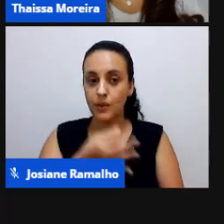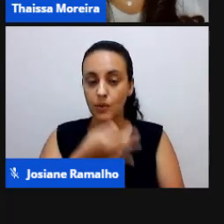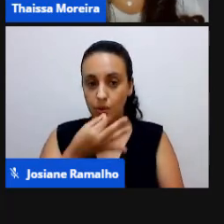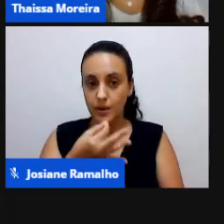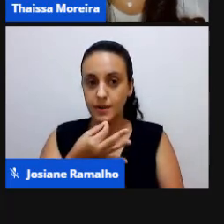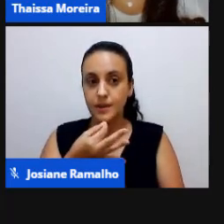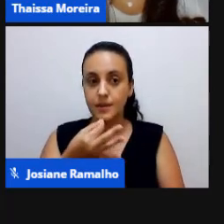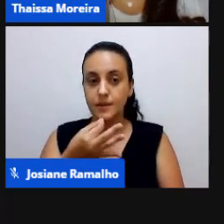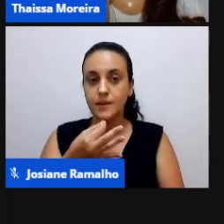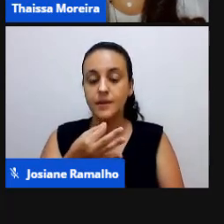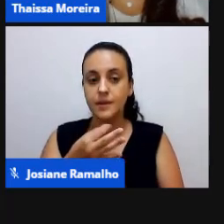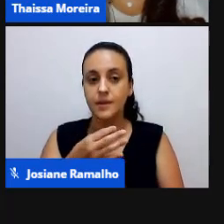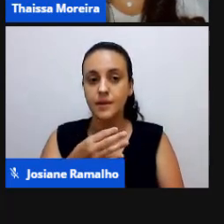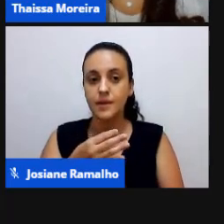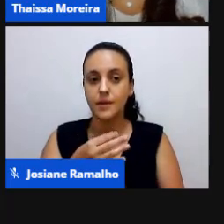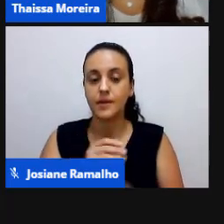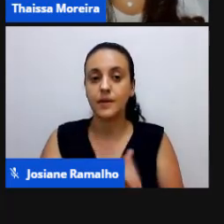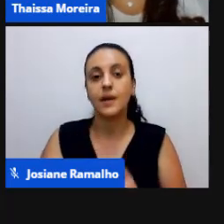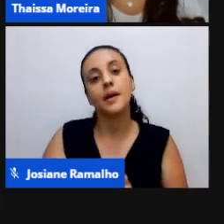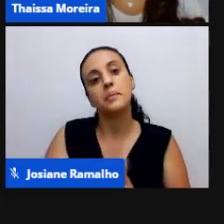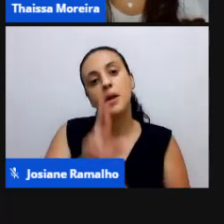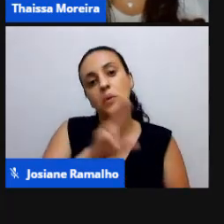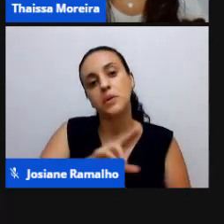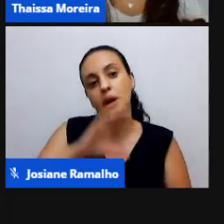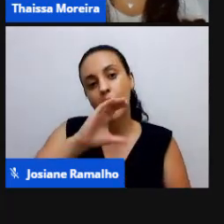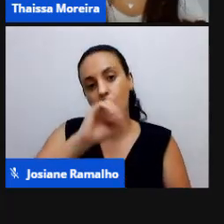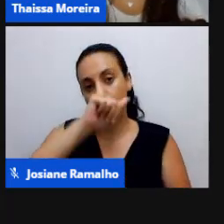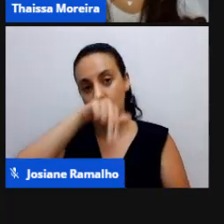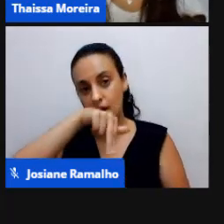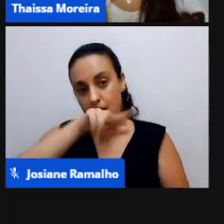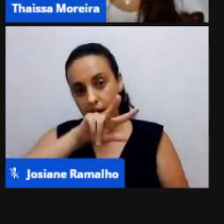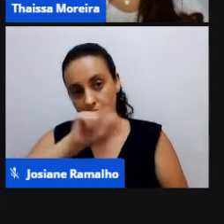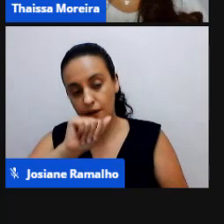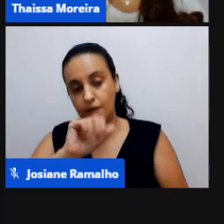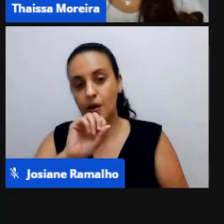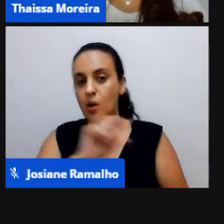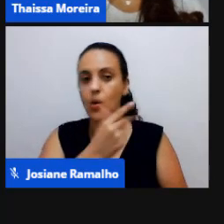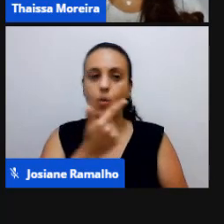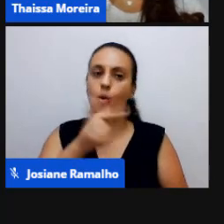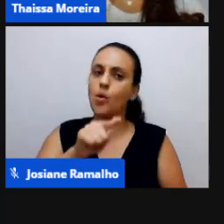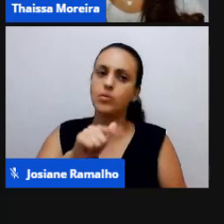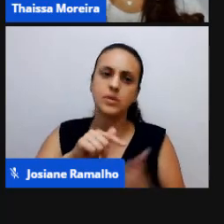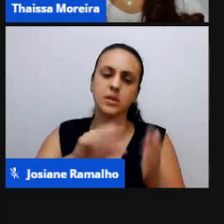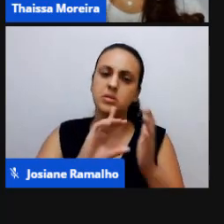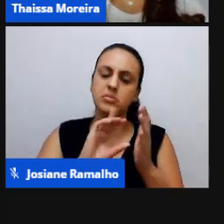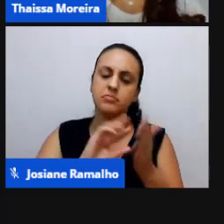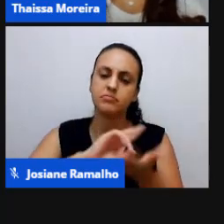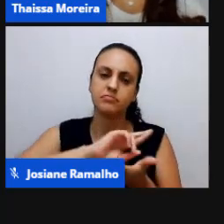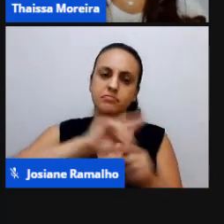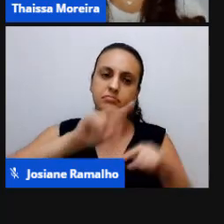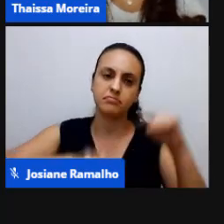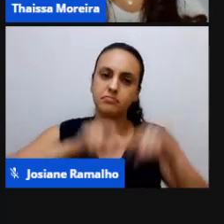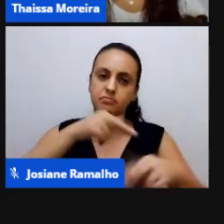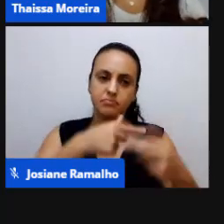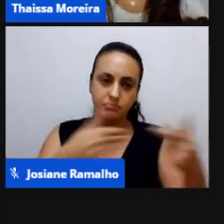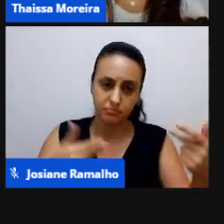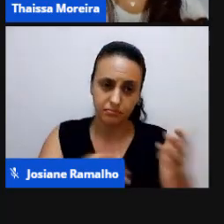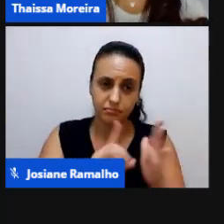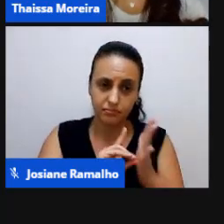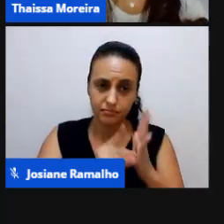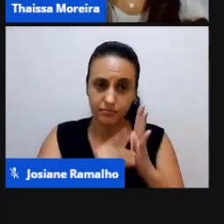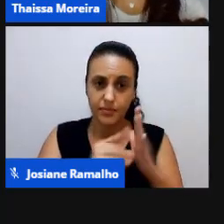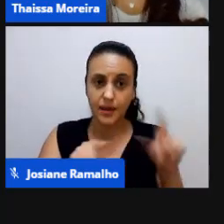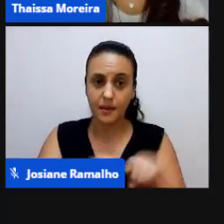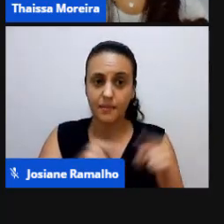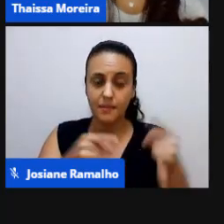encaminhamento para o uso do Canva ou de outras plataformas. Mas nós trazemos aqui para vocês